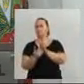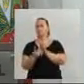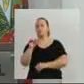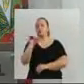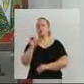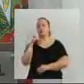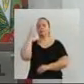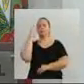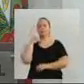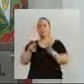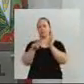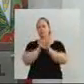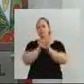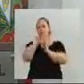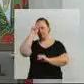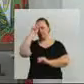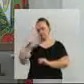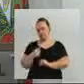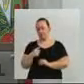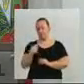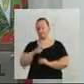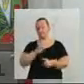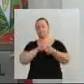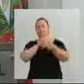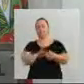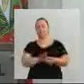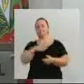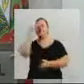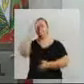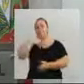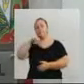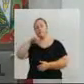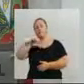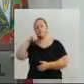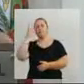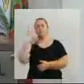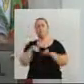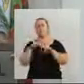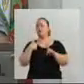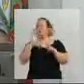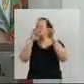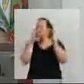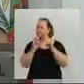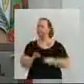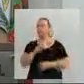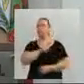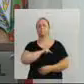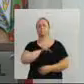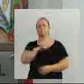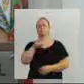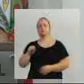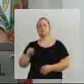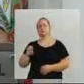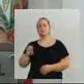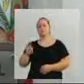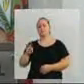dias, segundo a legislação, para apresentação de relatório, mas eu tenho certeza que o presidente CETEB, o Carlos Lange, assim como os interventores, já